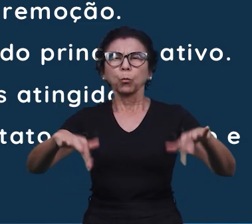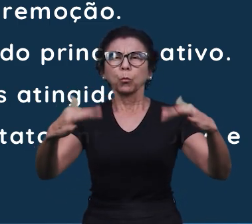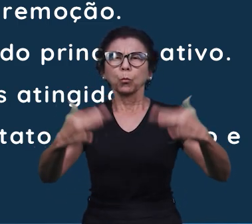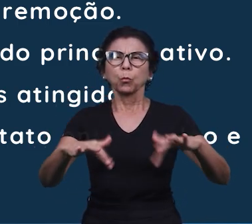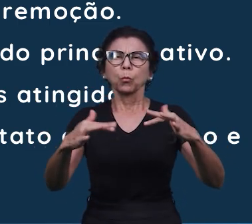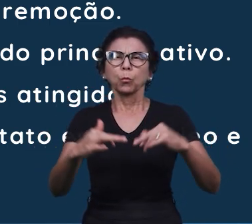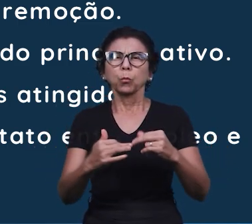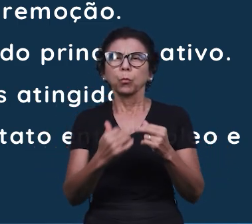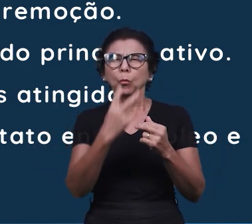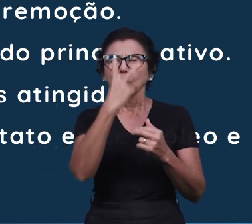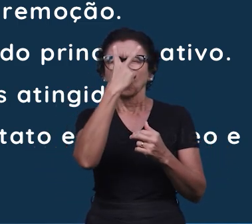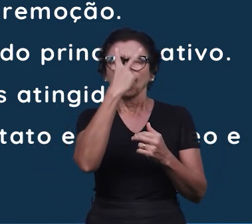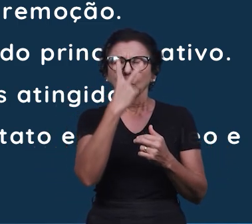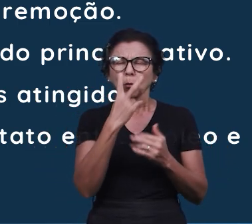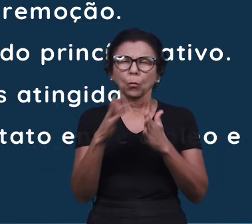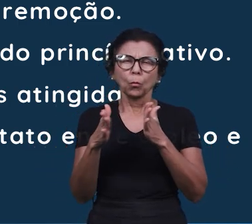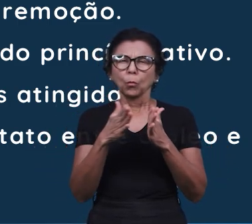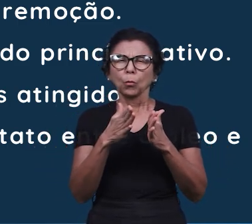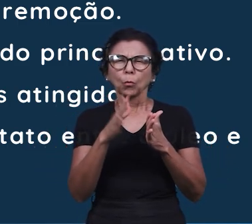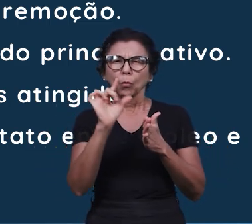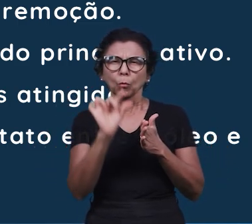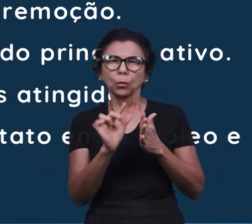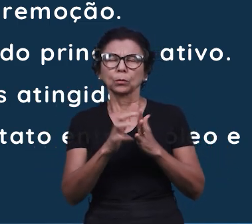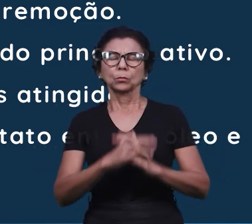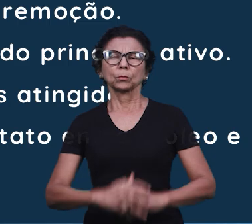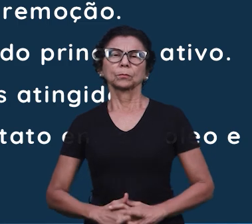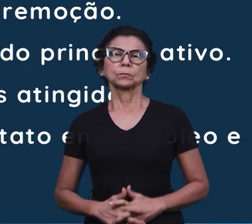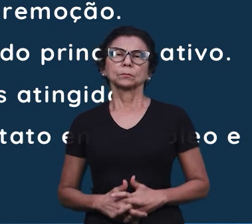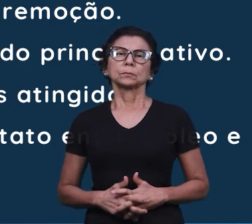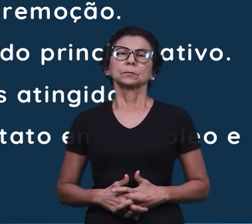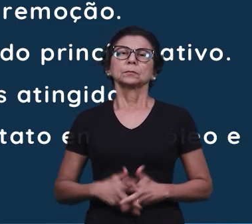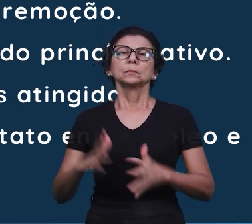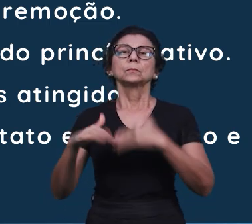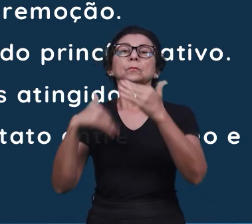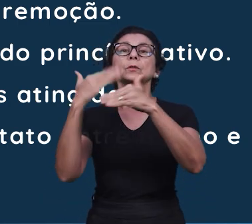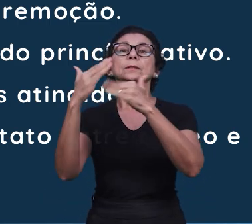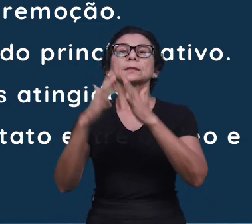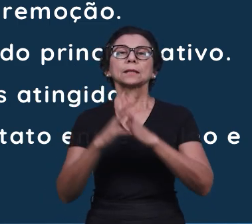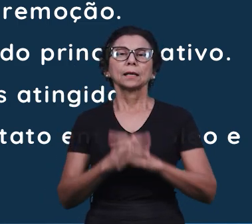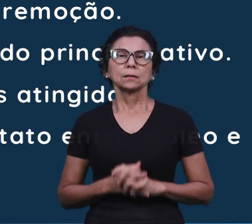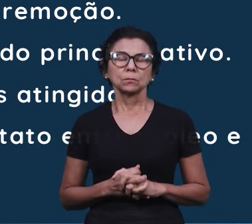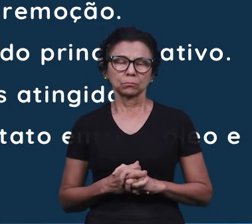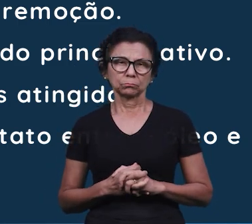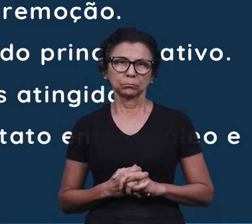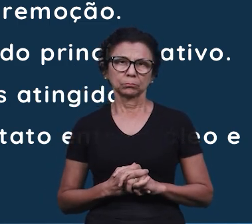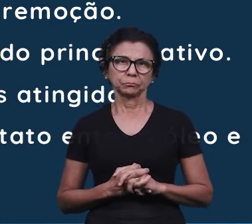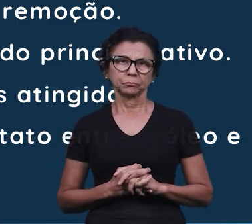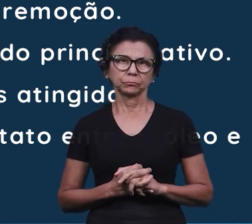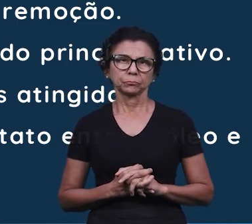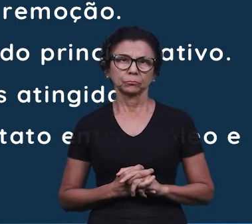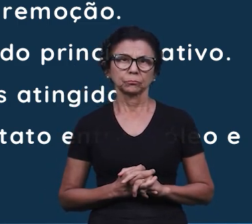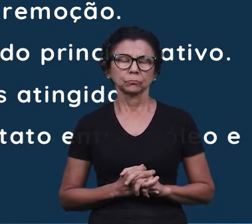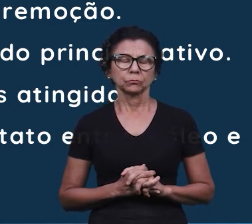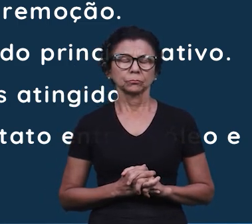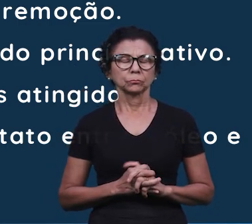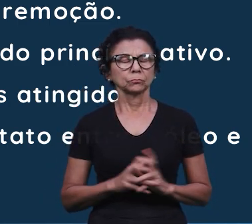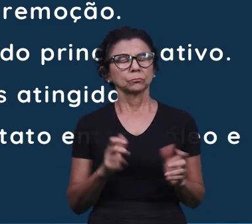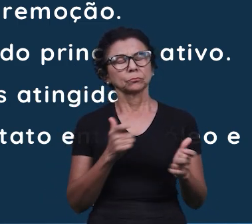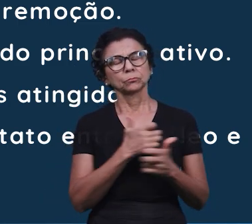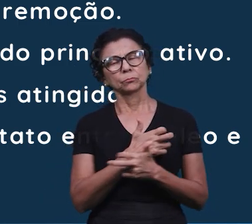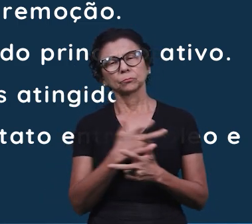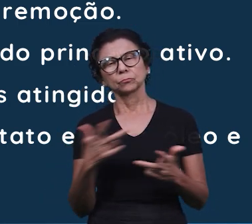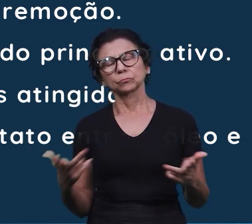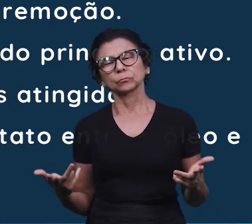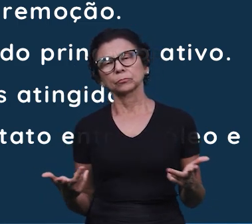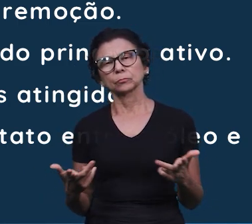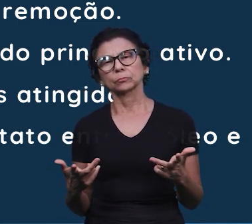à cegueira temporária. O processo é desencadeado pela liberação de neuropeptídeos das terminações